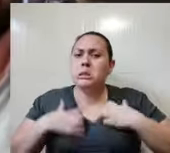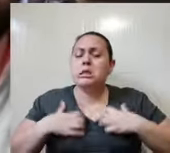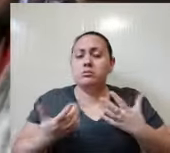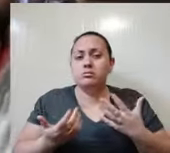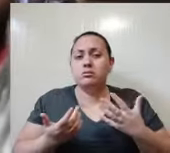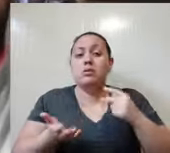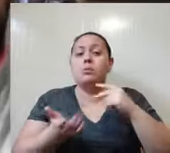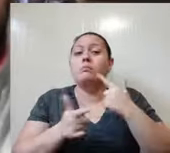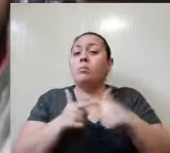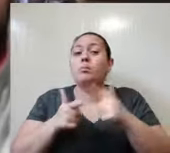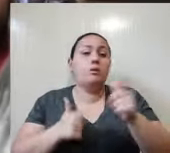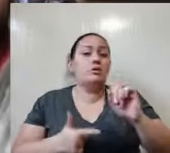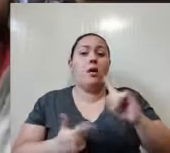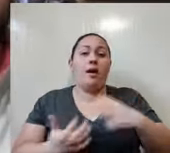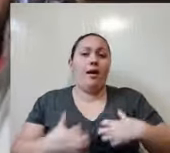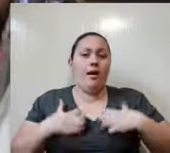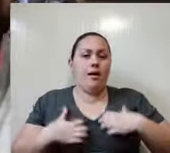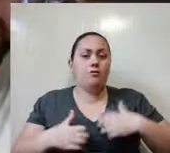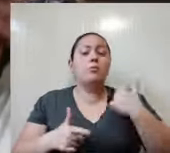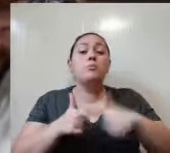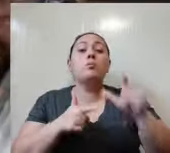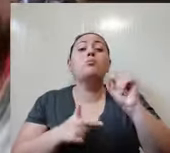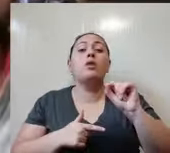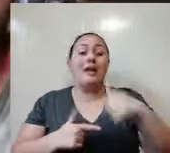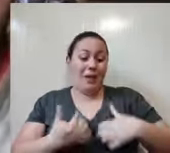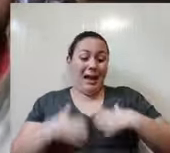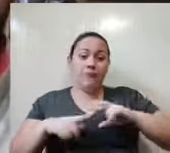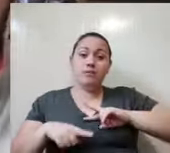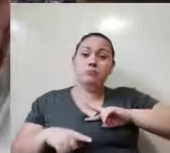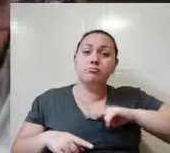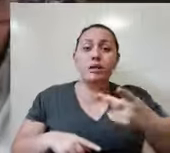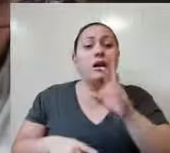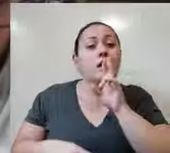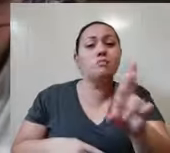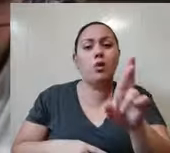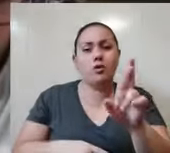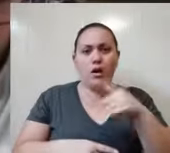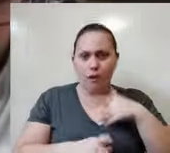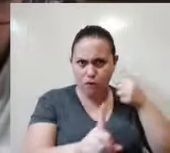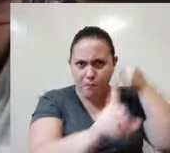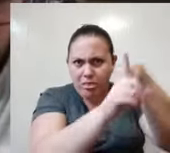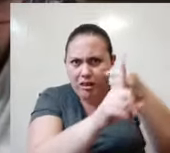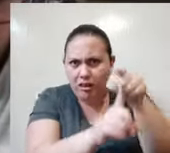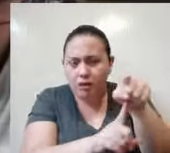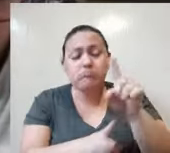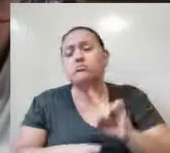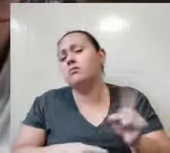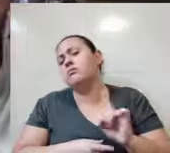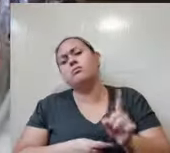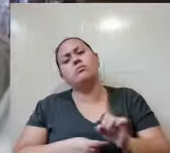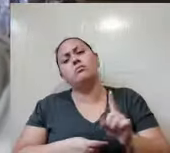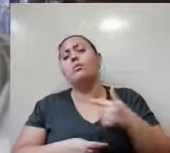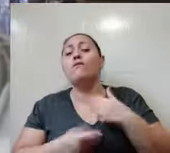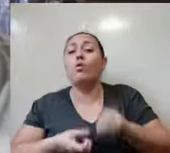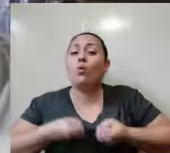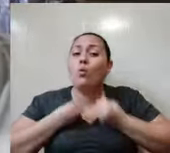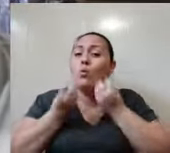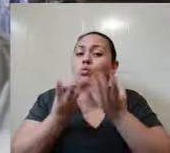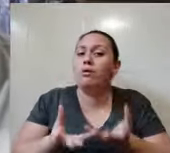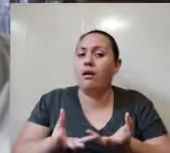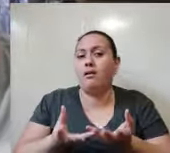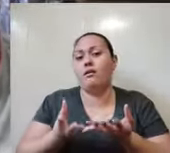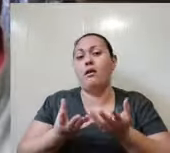sentir, a questão é o que tu vai fazer com isso que tu tá sentindo. Tu vai sair, tu vai dar na cara de alguém? Não, né? Tu vai falar sobre